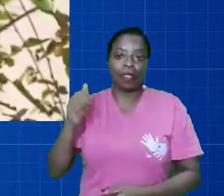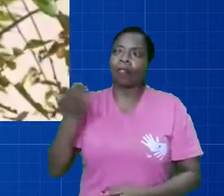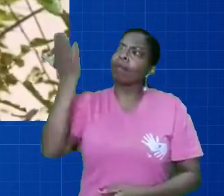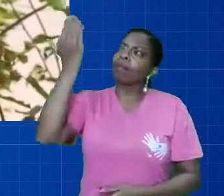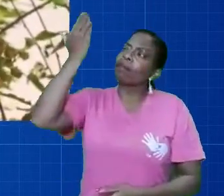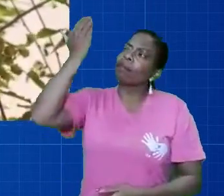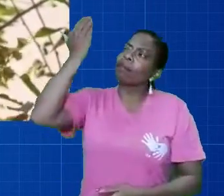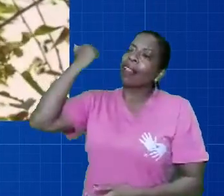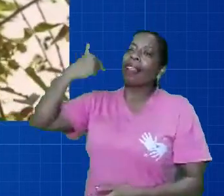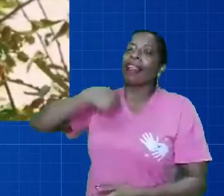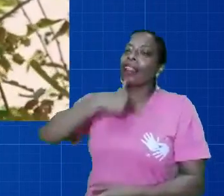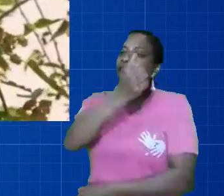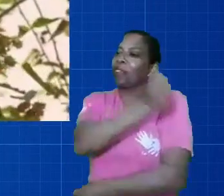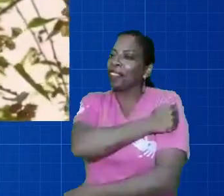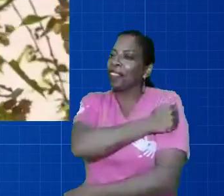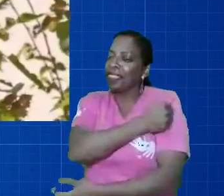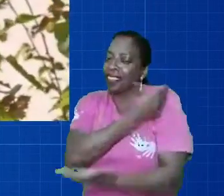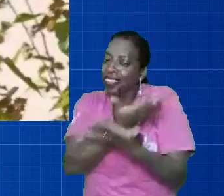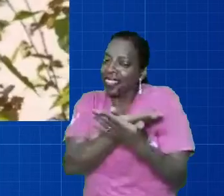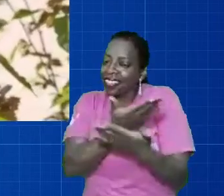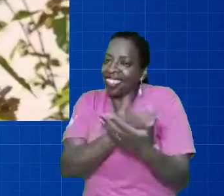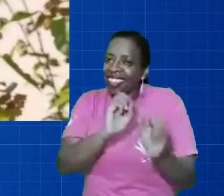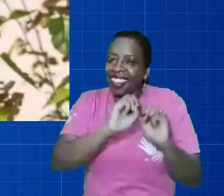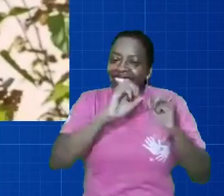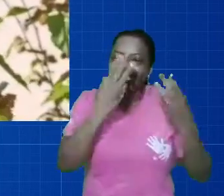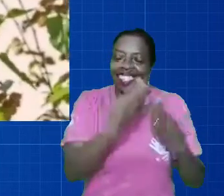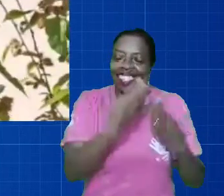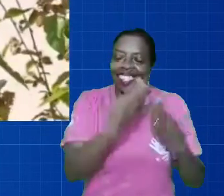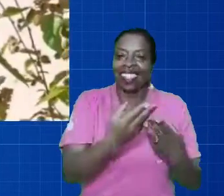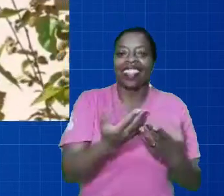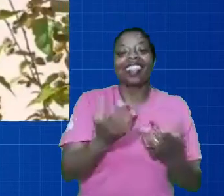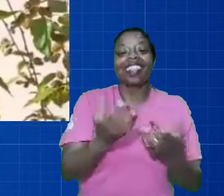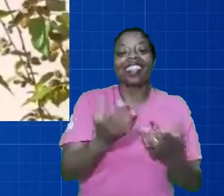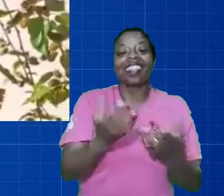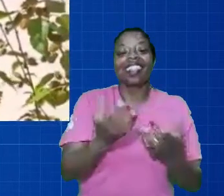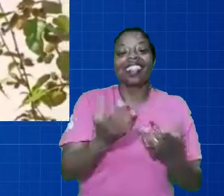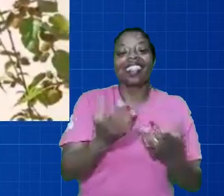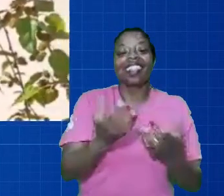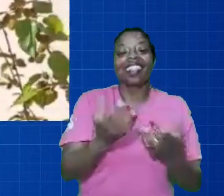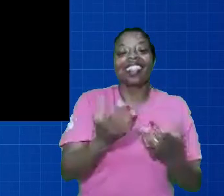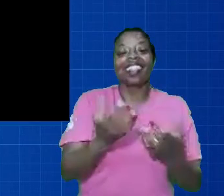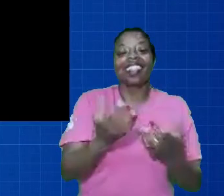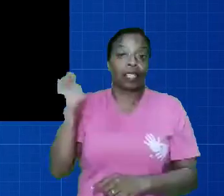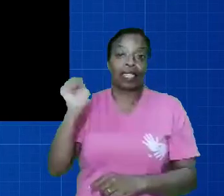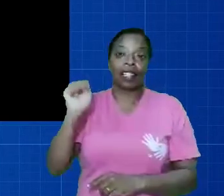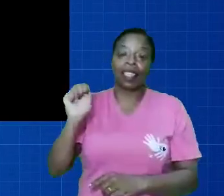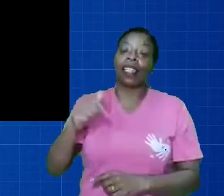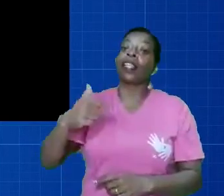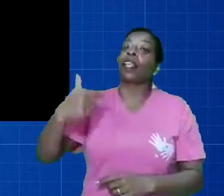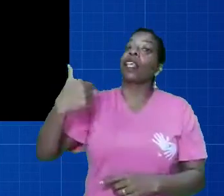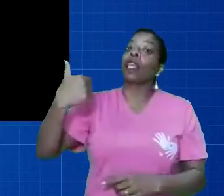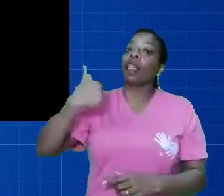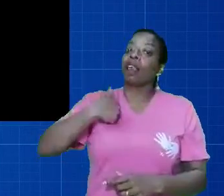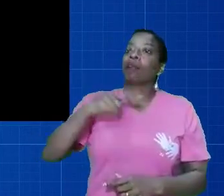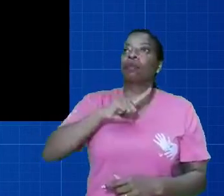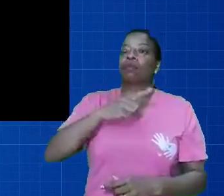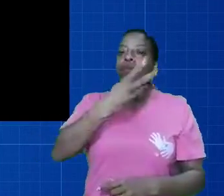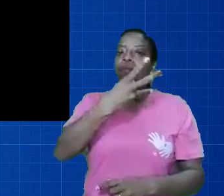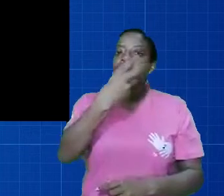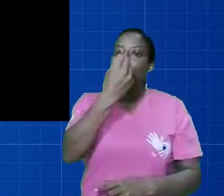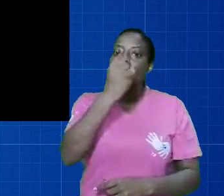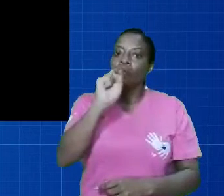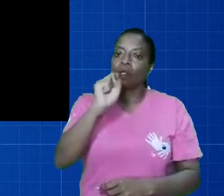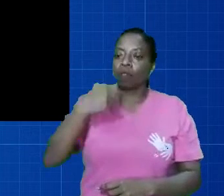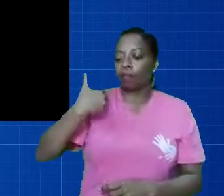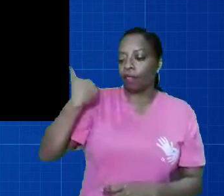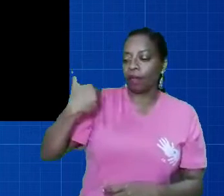anos de idade. Quando eu fiz a oficina de arte, fazendo uma retrospectiva da minha memória e também no certificado que eu achei na minha casa, eu